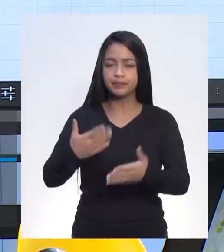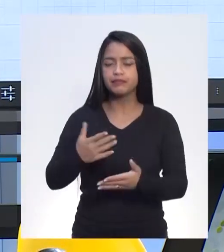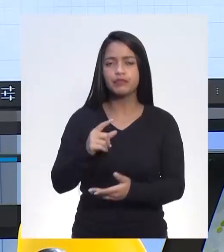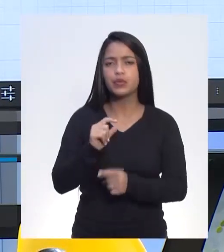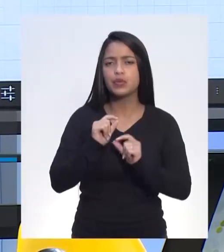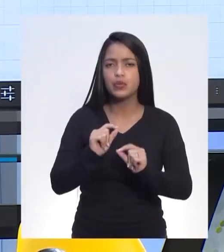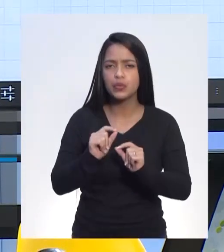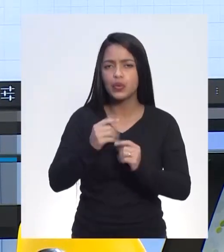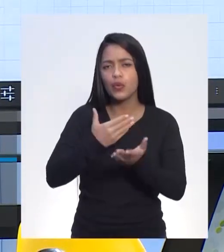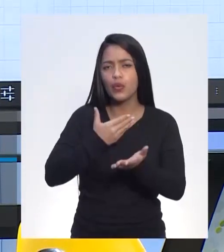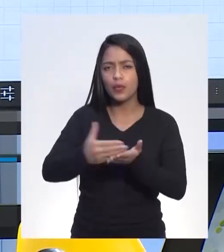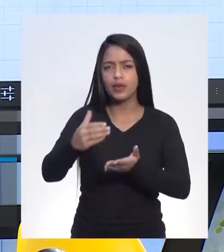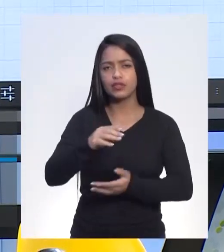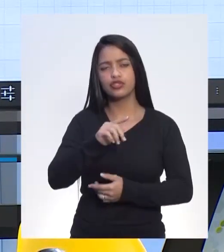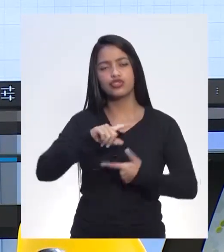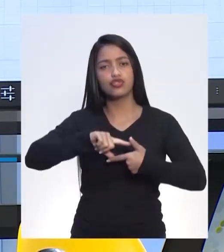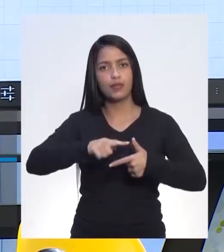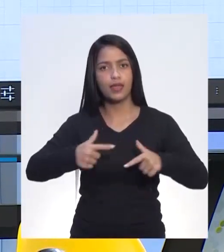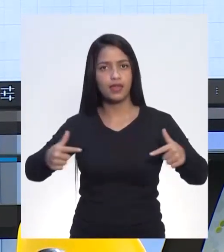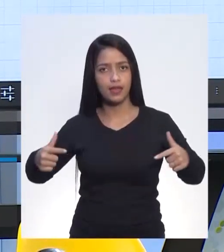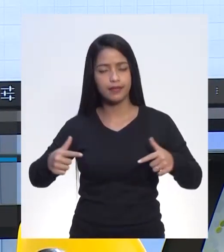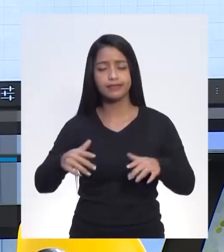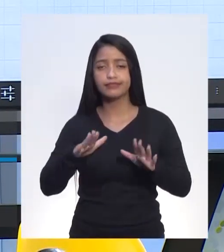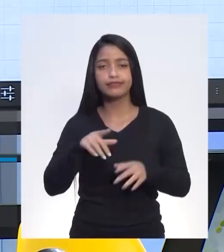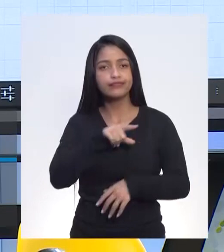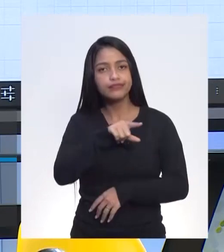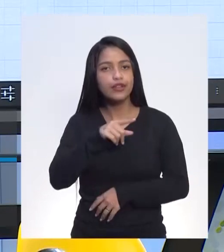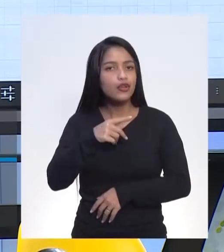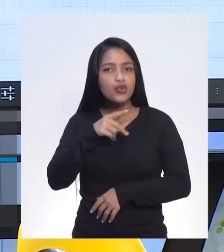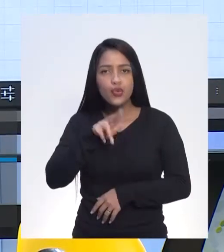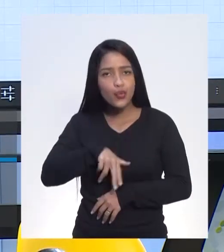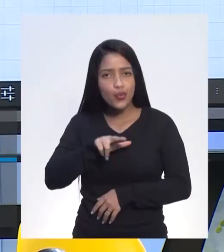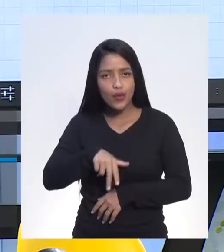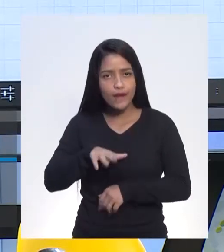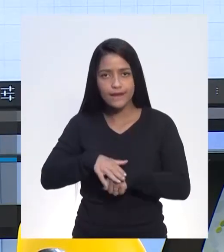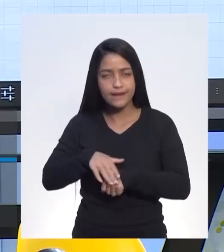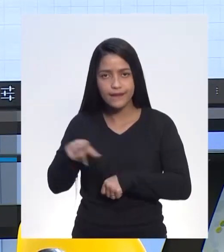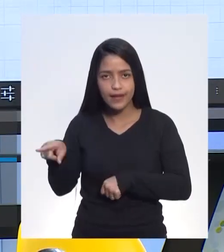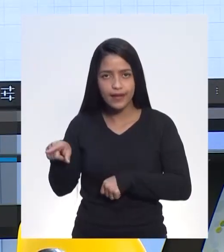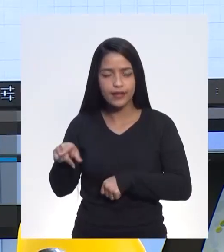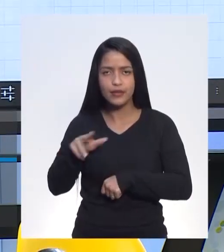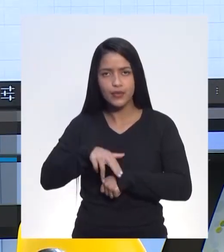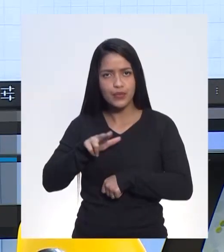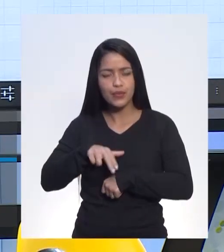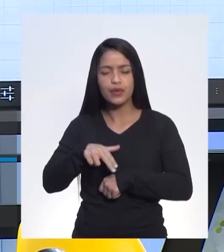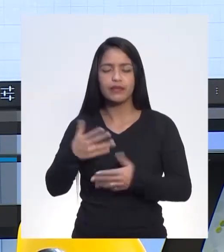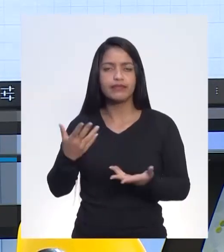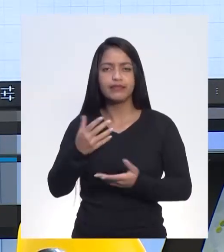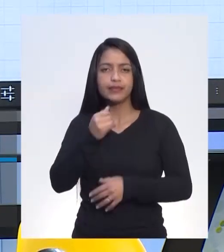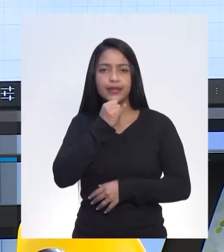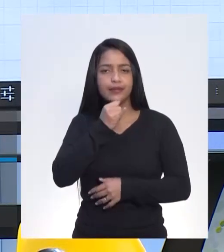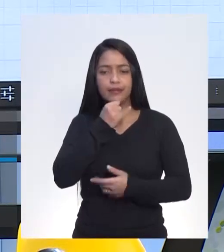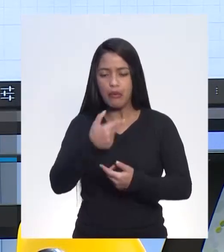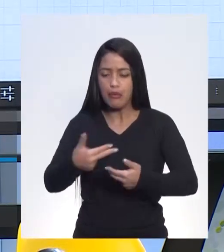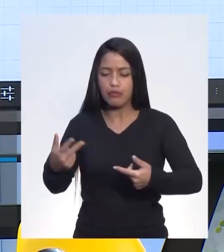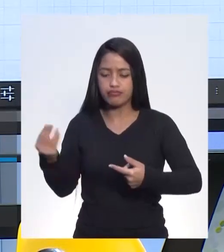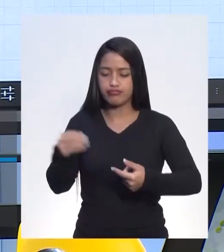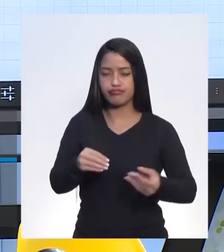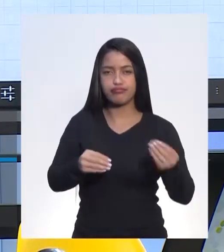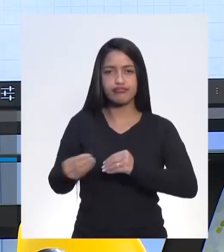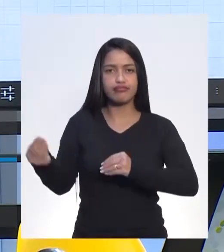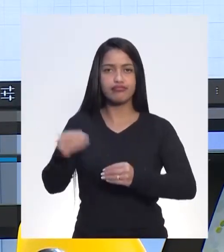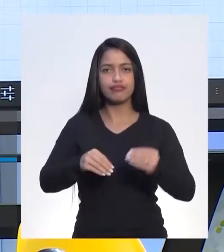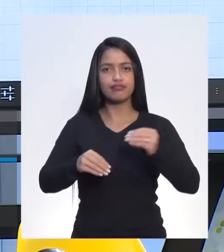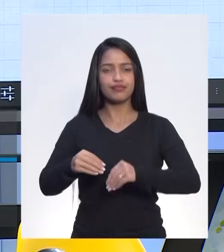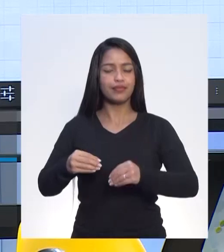na nossa rotina de vida, né? Quem nunca pegou e juntou partes aí de bateria, sei lá, né? Para fazer alguma coisa